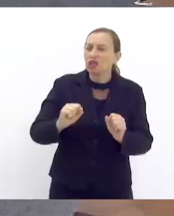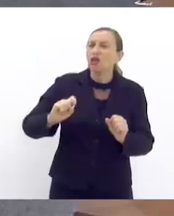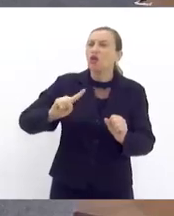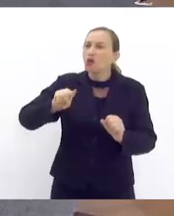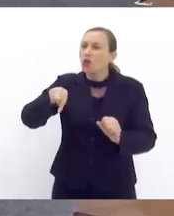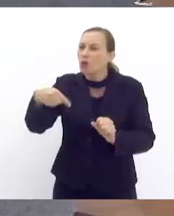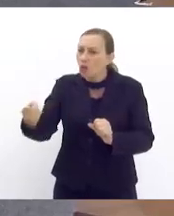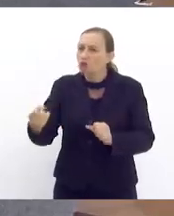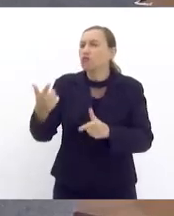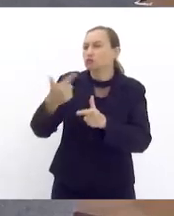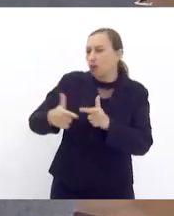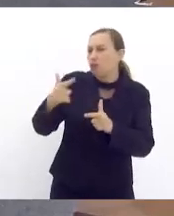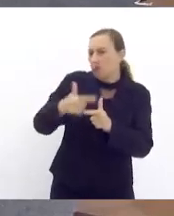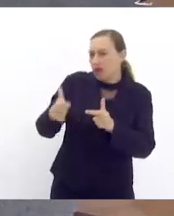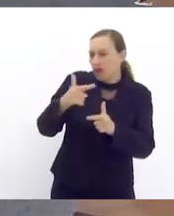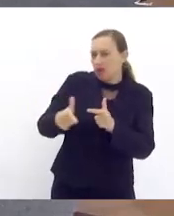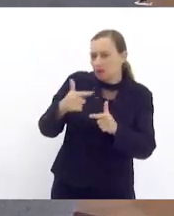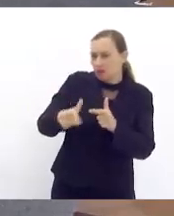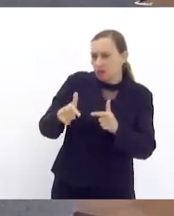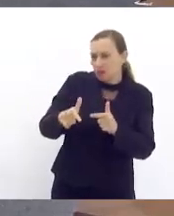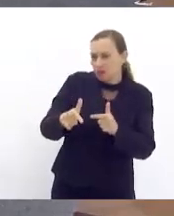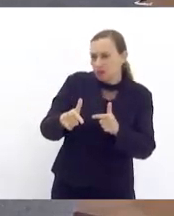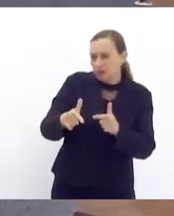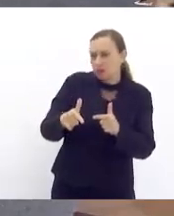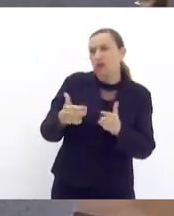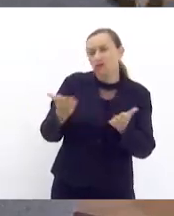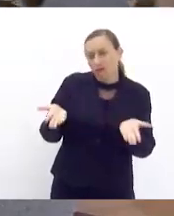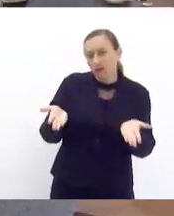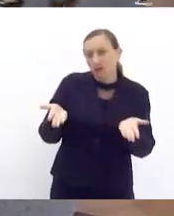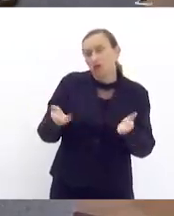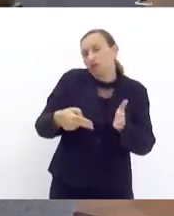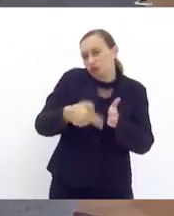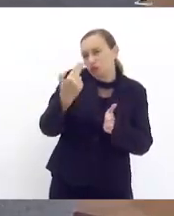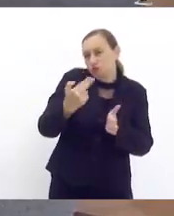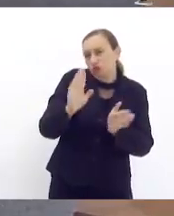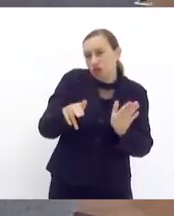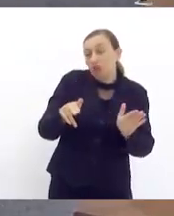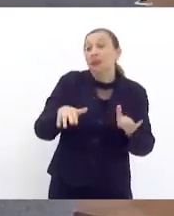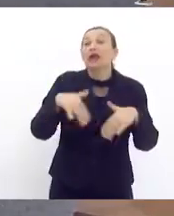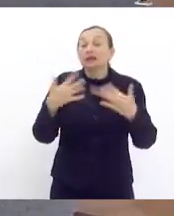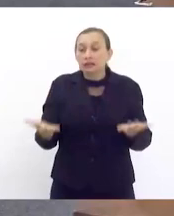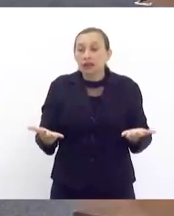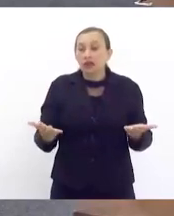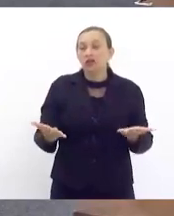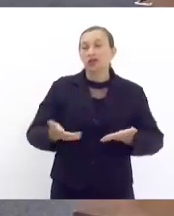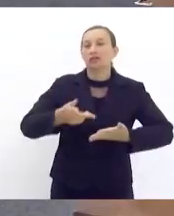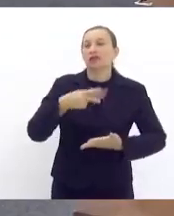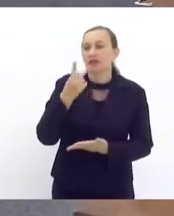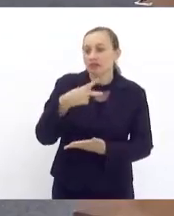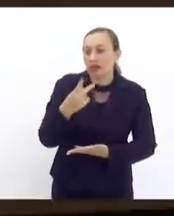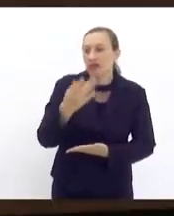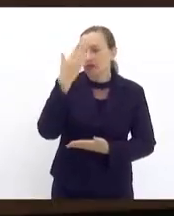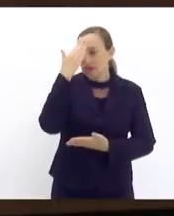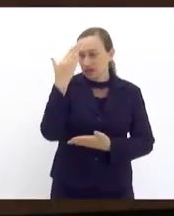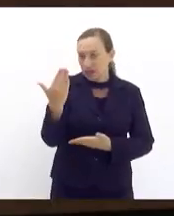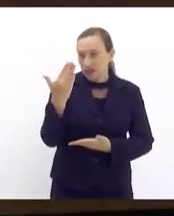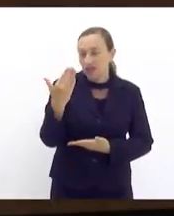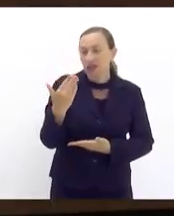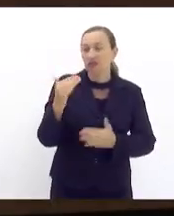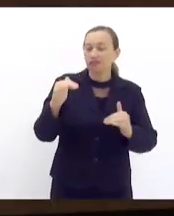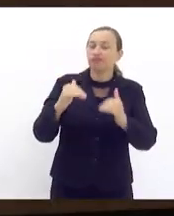implicações complicações decorrentes de uma cirurgia então eram essas considerações agradeço